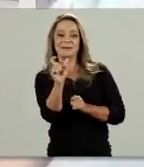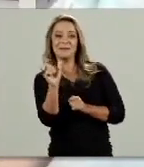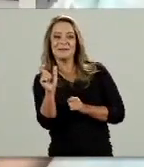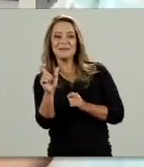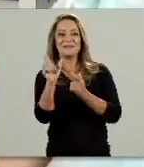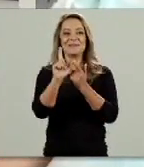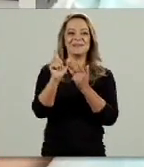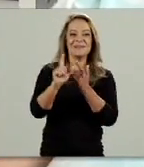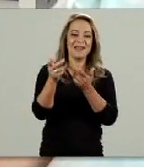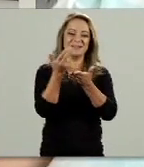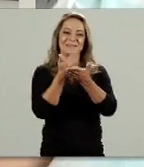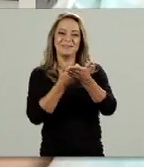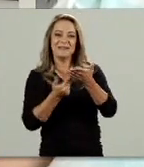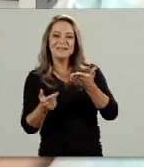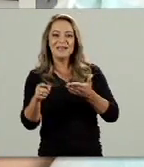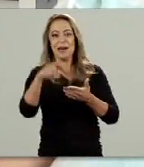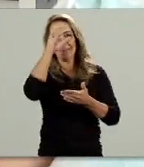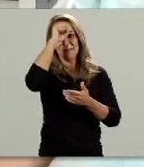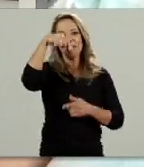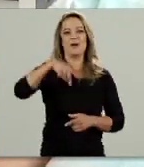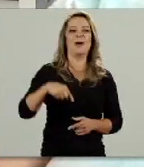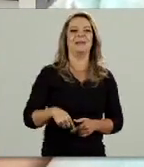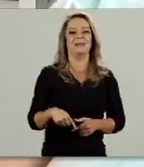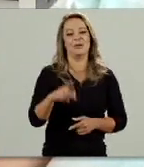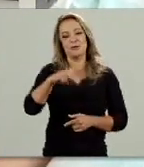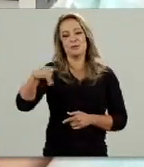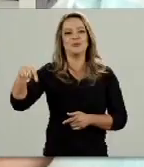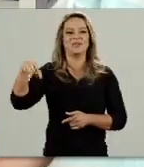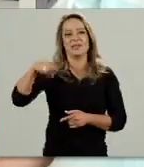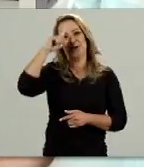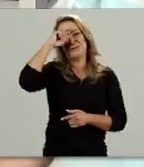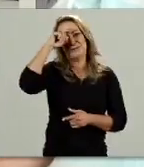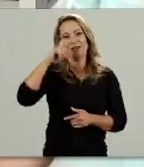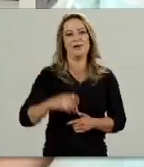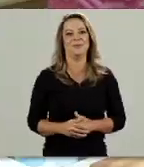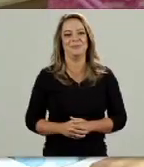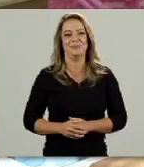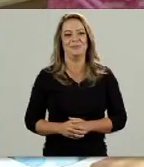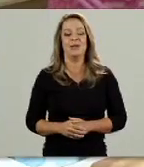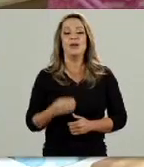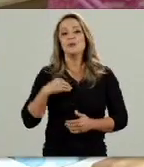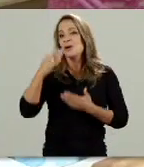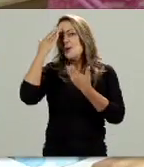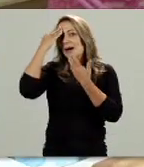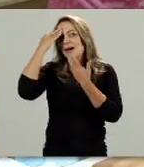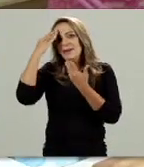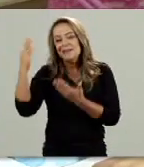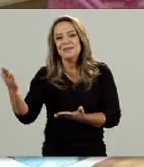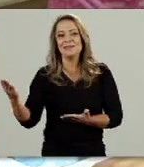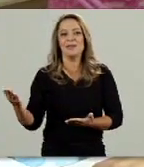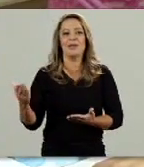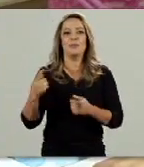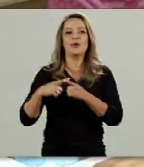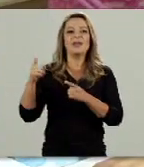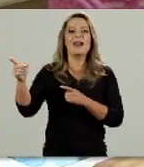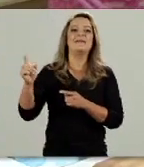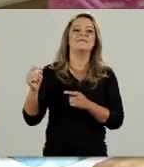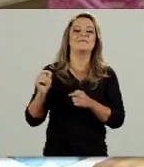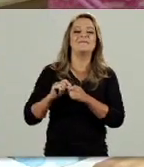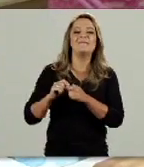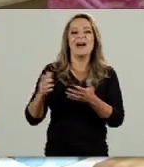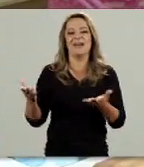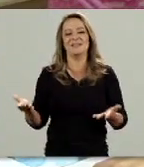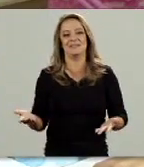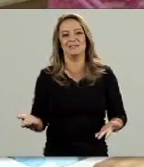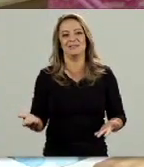as primeiras letrinhas dela, os primeiros desenhos. Ela aprendeu aqui com as professoras daqui. Só tenho a agradecer por ela, pelo que